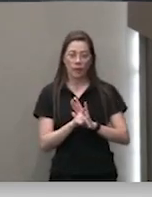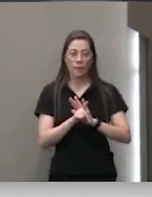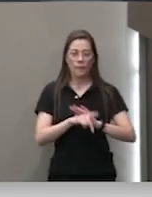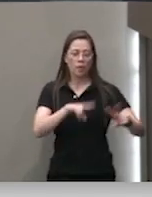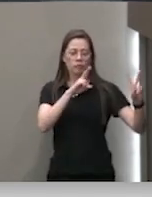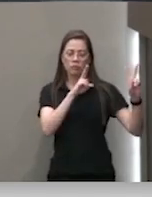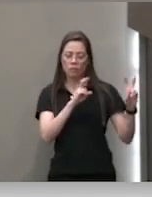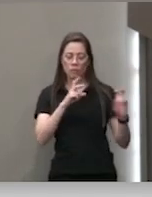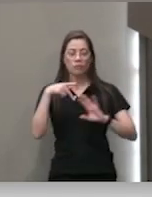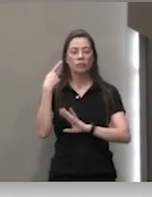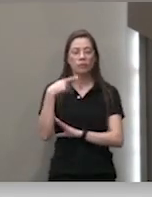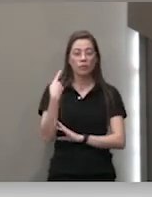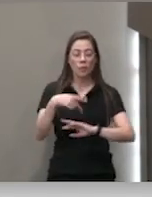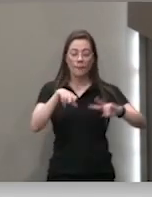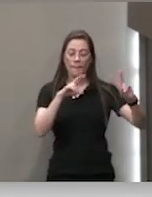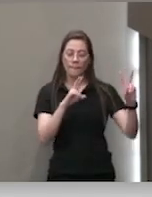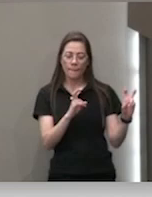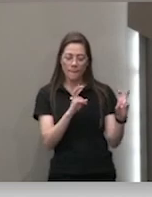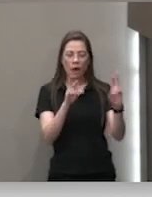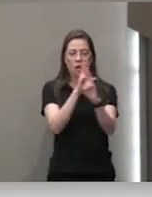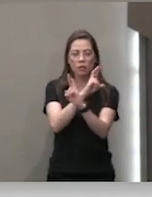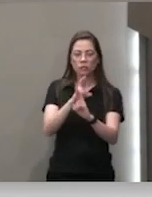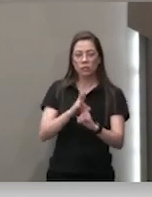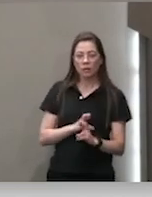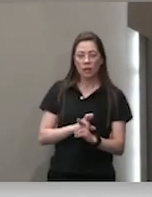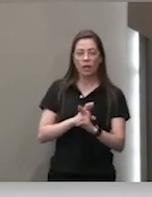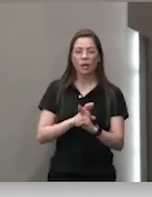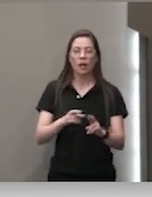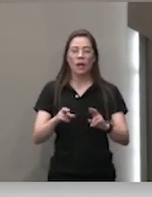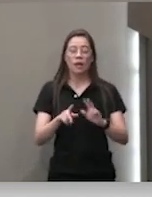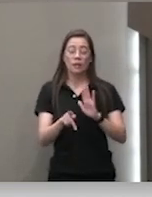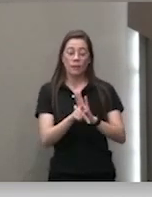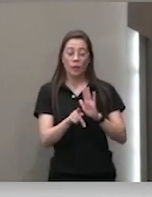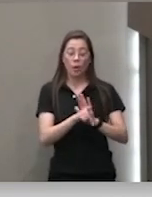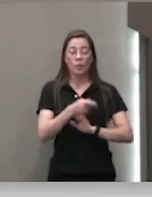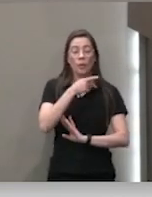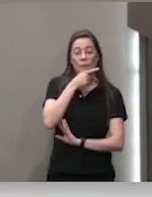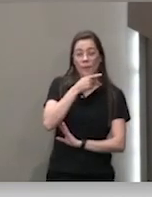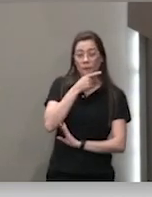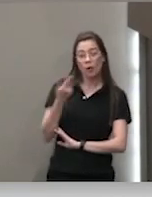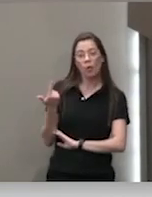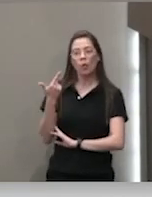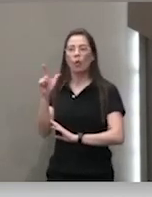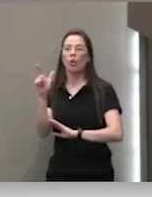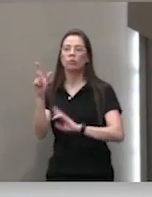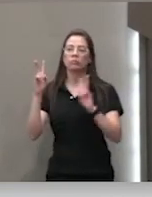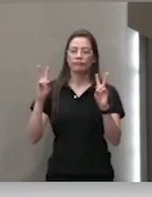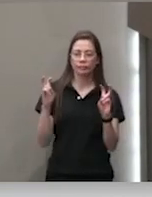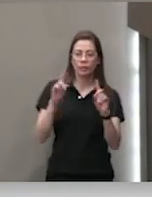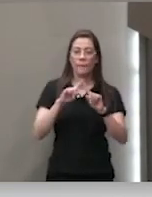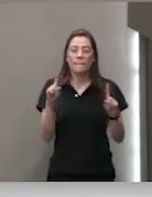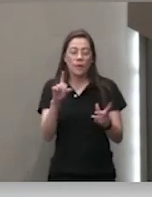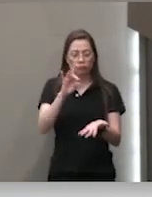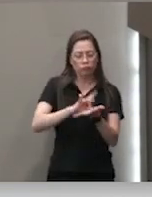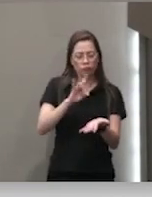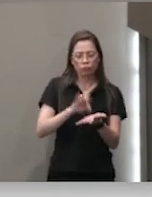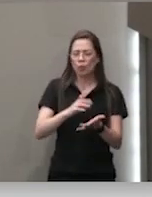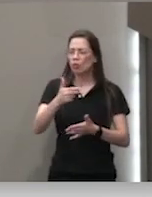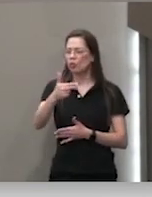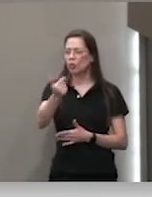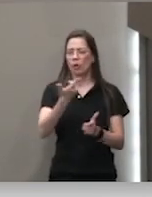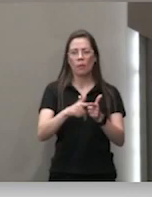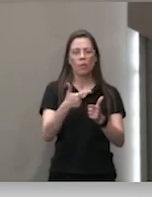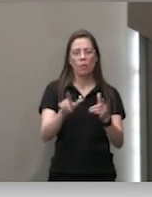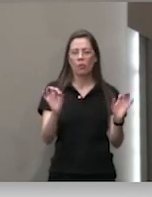pautas políticas, pautas relacionadas às siglas partidárias, é uma outra questão. Mas, de fato, nunca tivemos